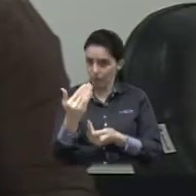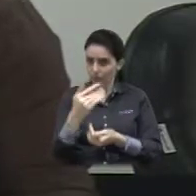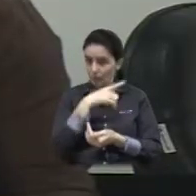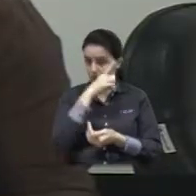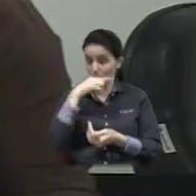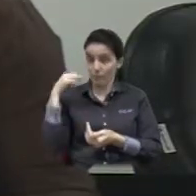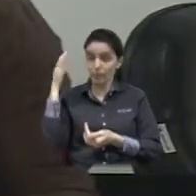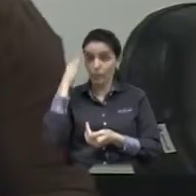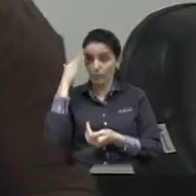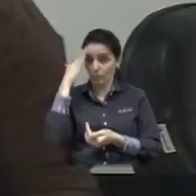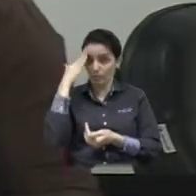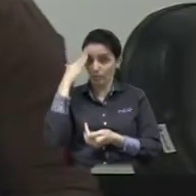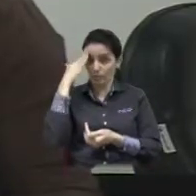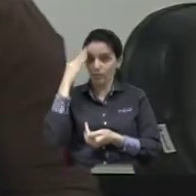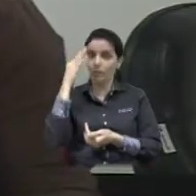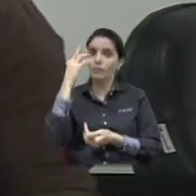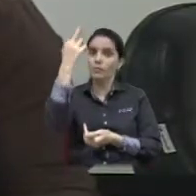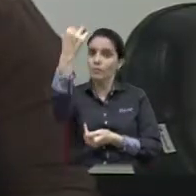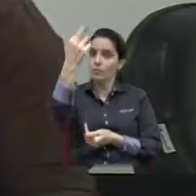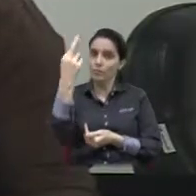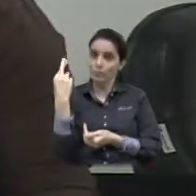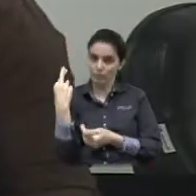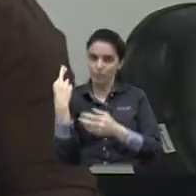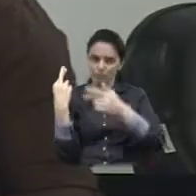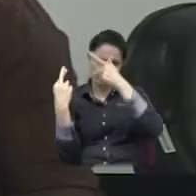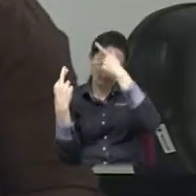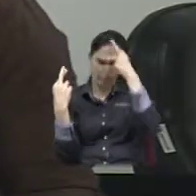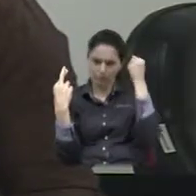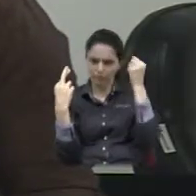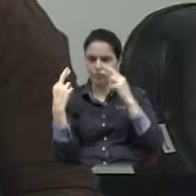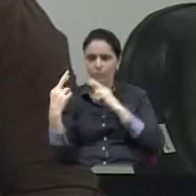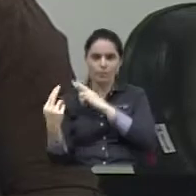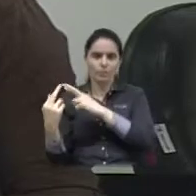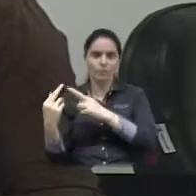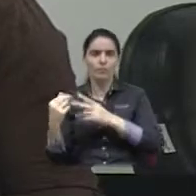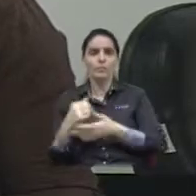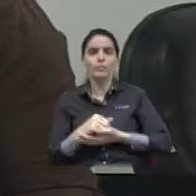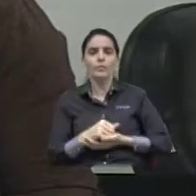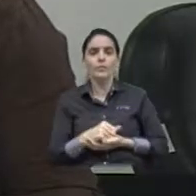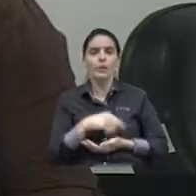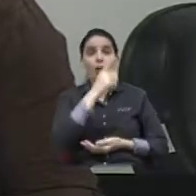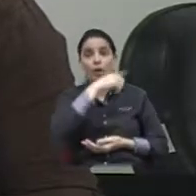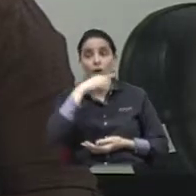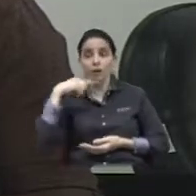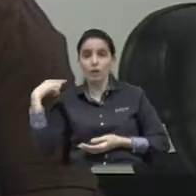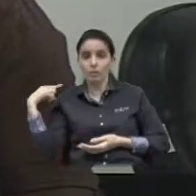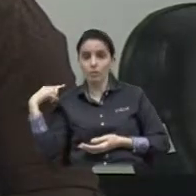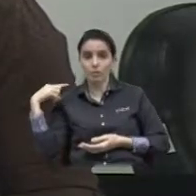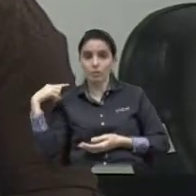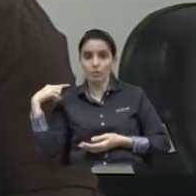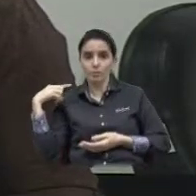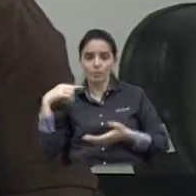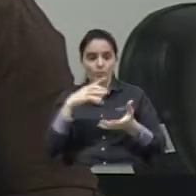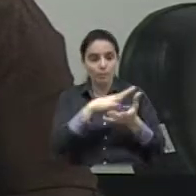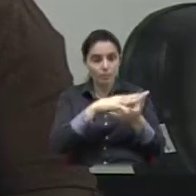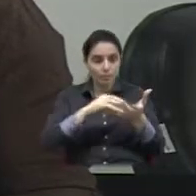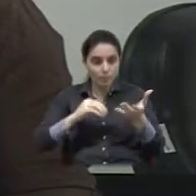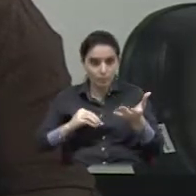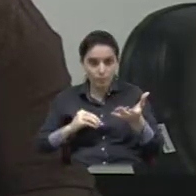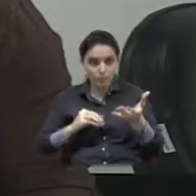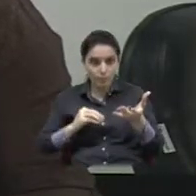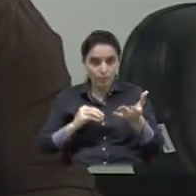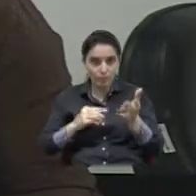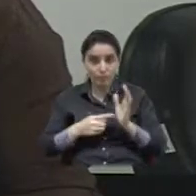resposta e requerimento, por favor, encaminhar para mim. Eu até ia protocolizar um requerimento no mesmo